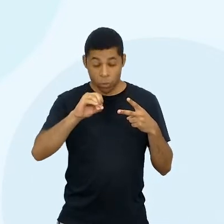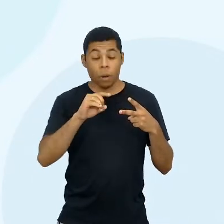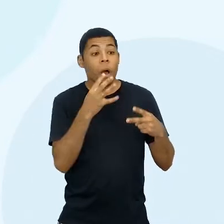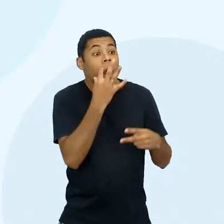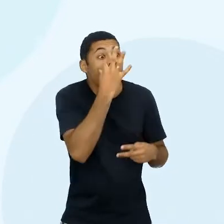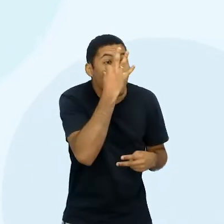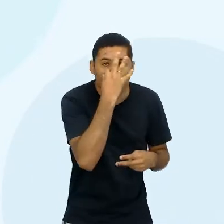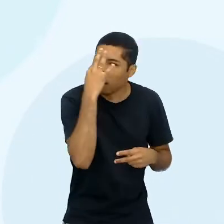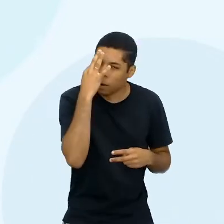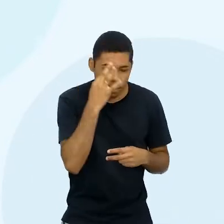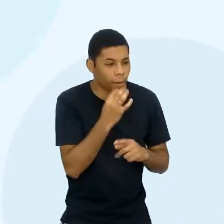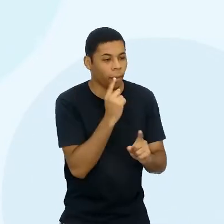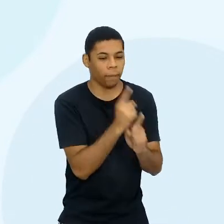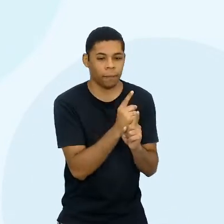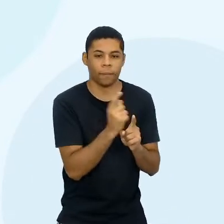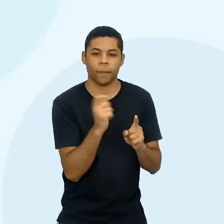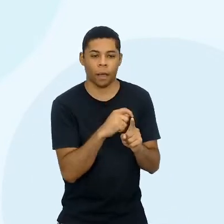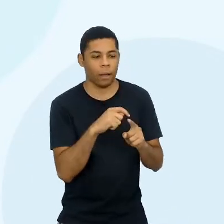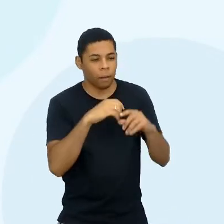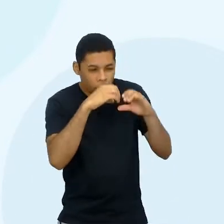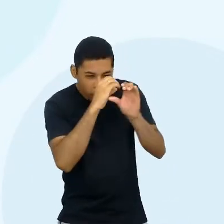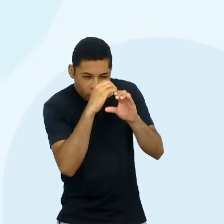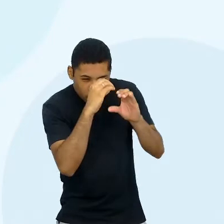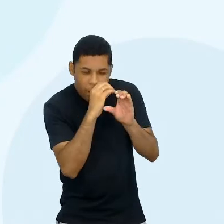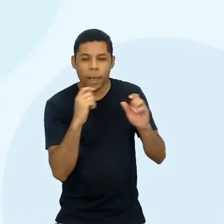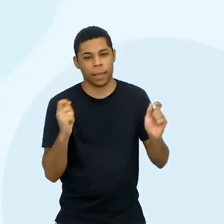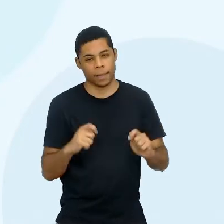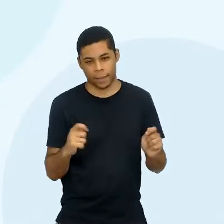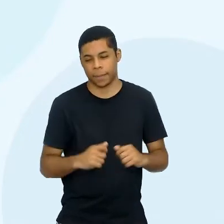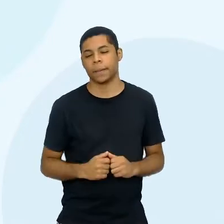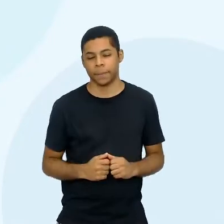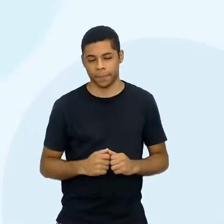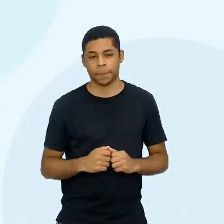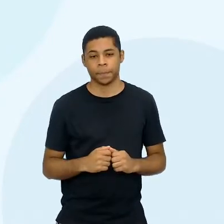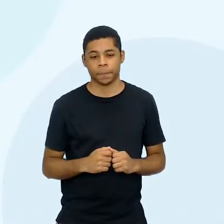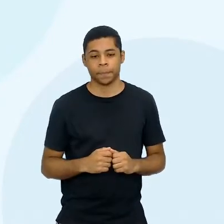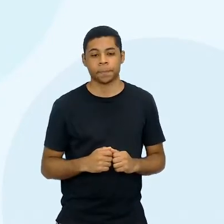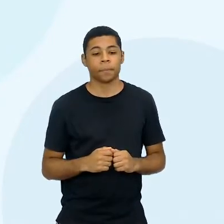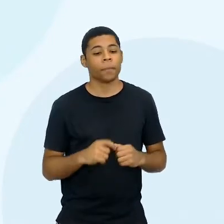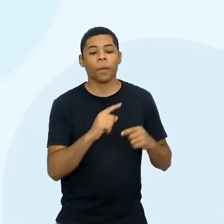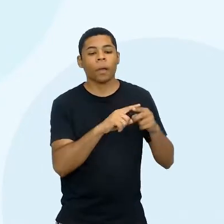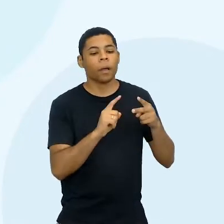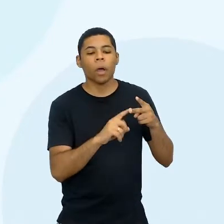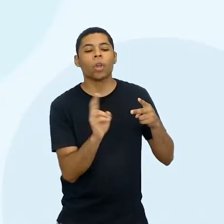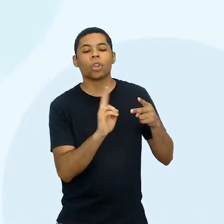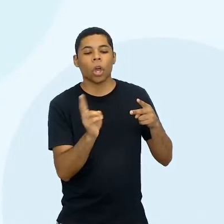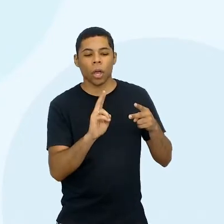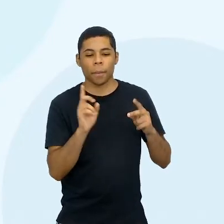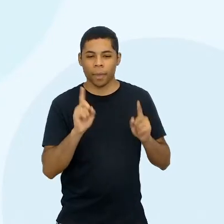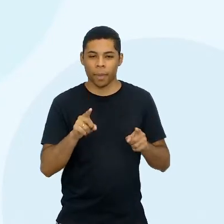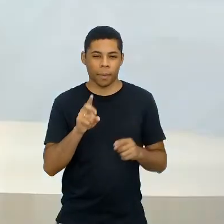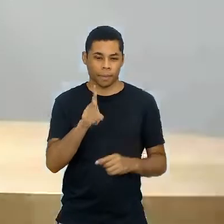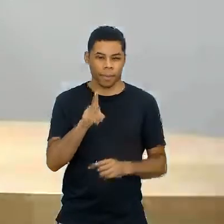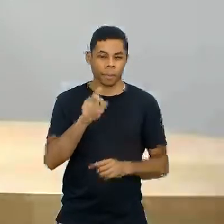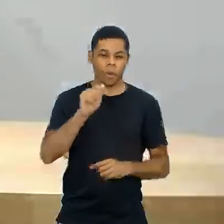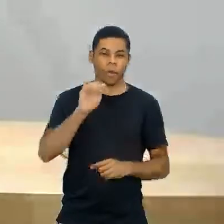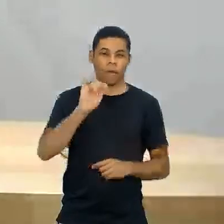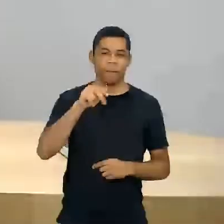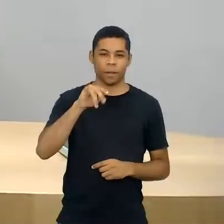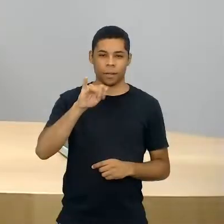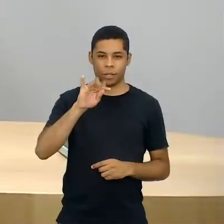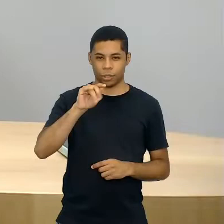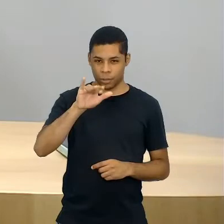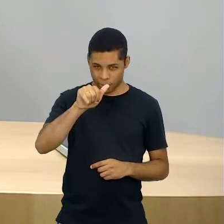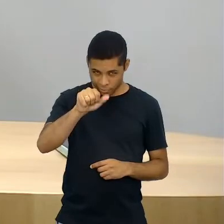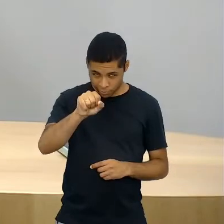ao microscópio. Essas rochas são classificadas como afaníticas, que são aí as rochas extrusivas. Então